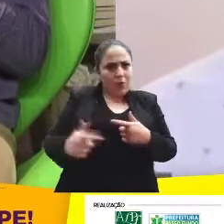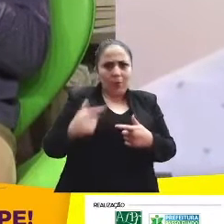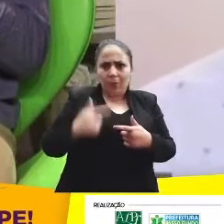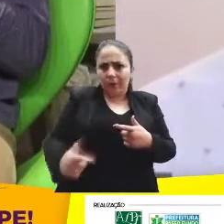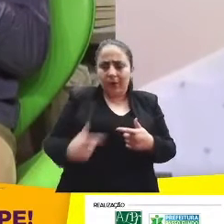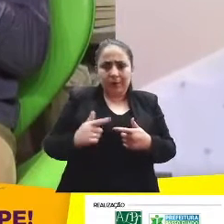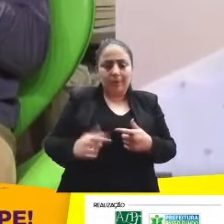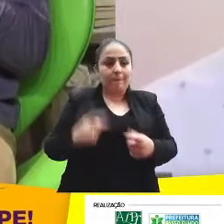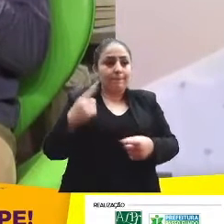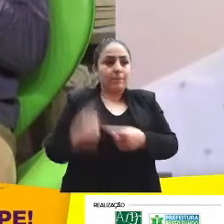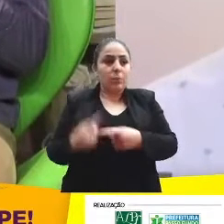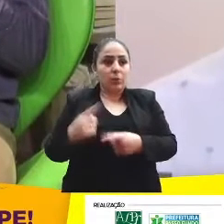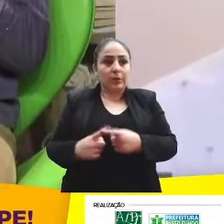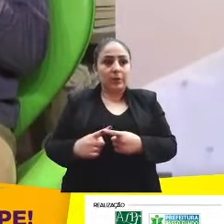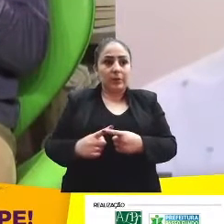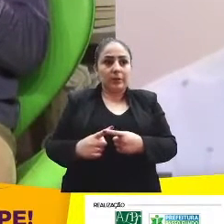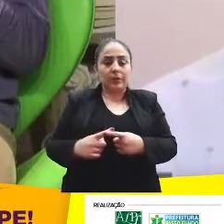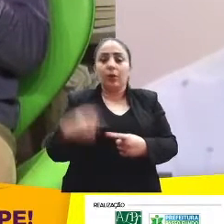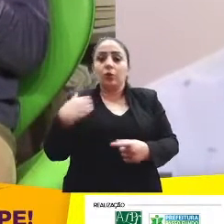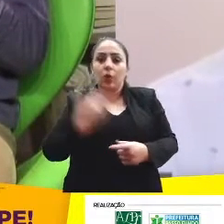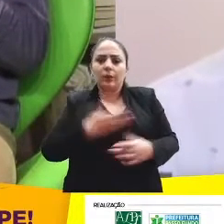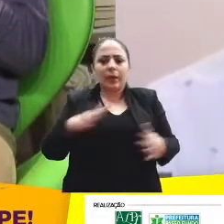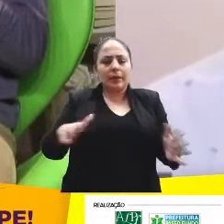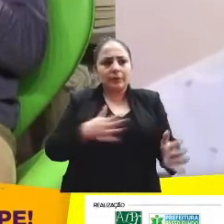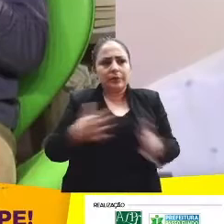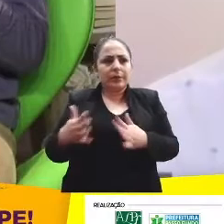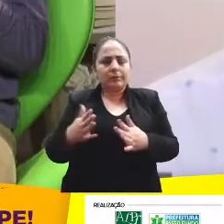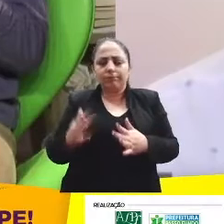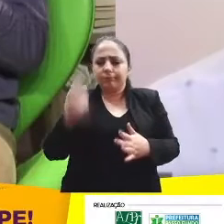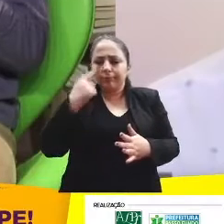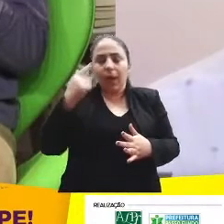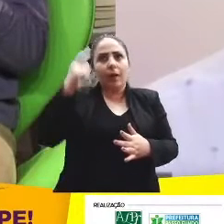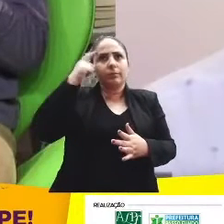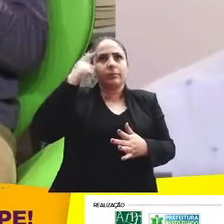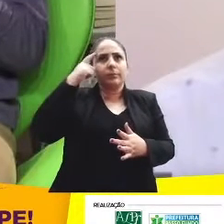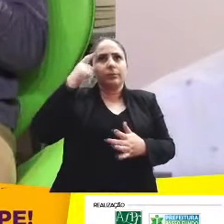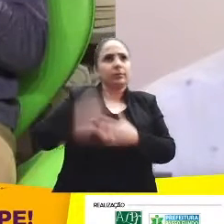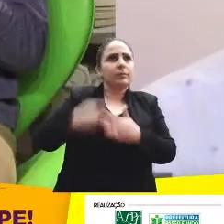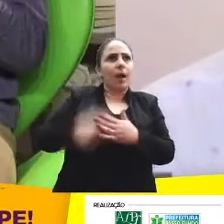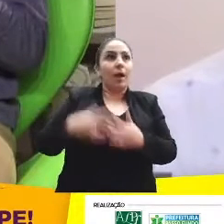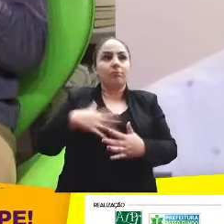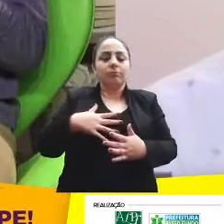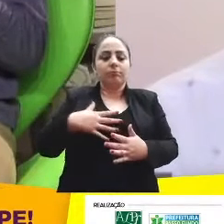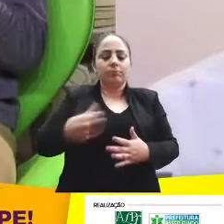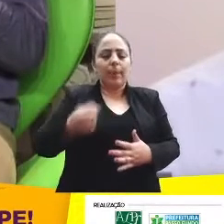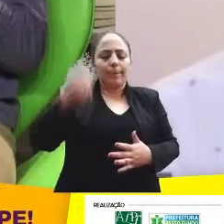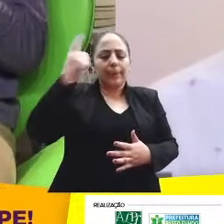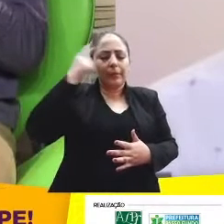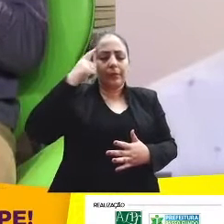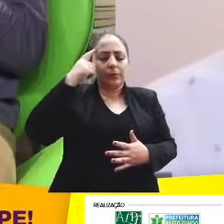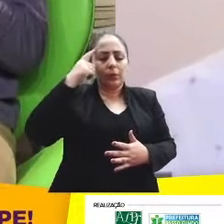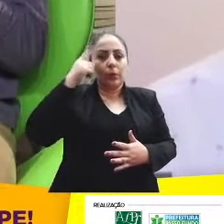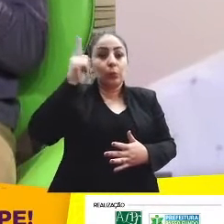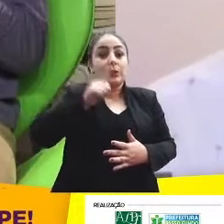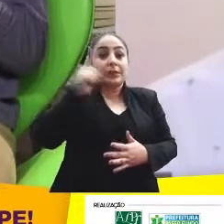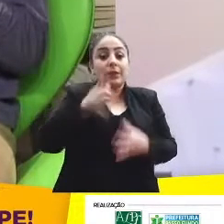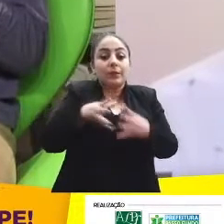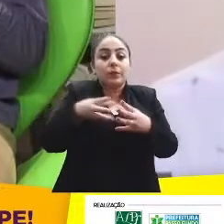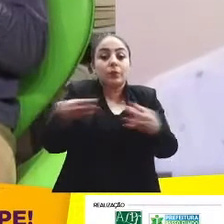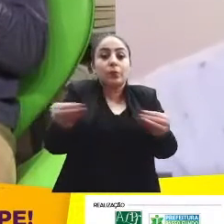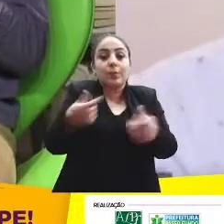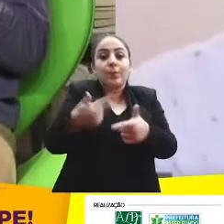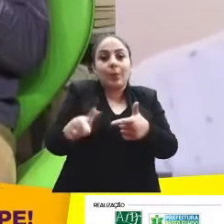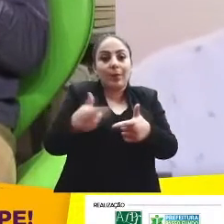Não, porque a gente às vezes busca o suicídio tentando finalizar com os problemas que